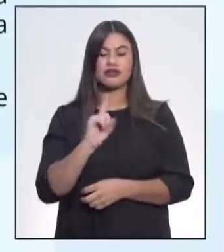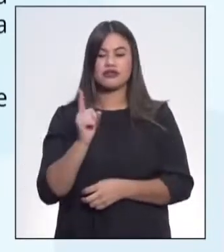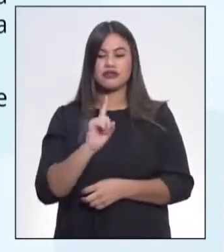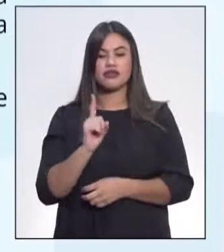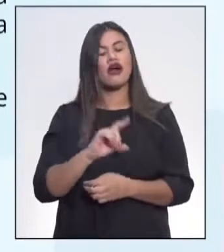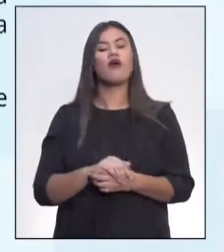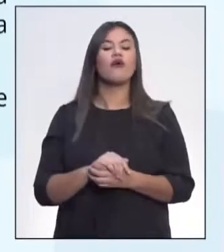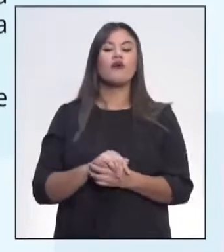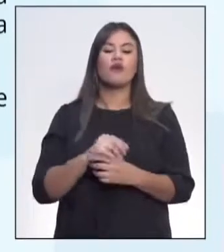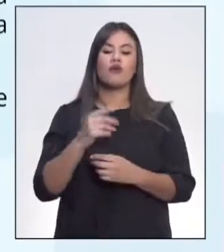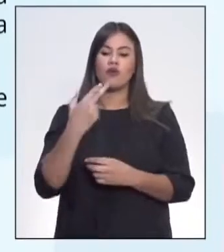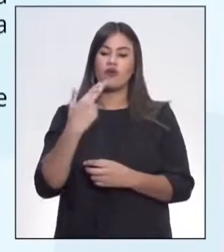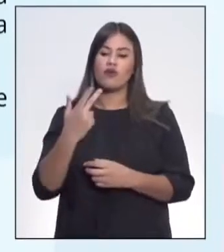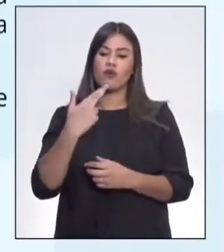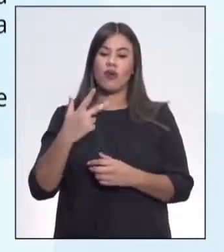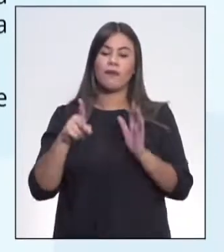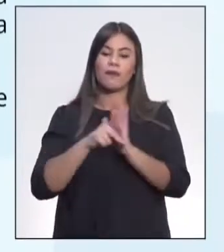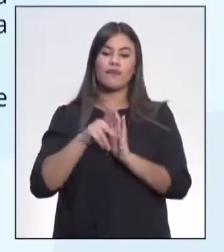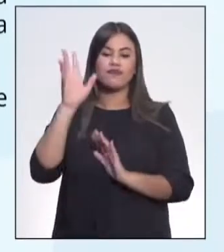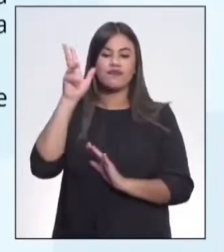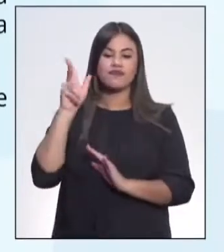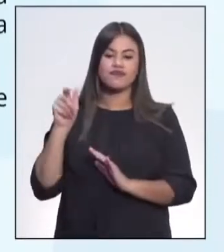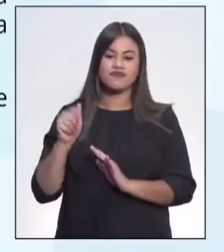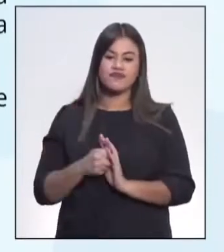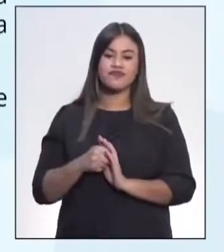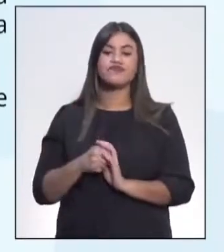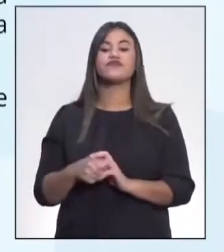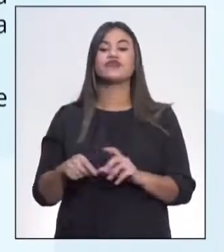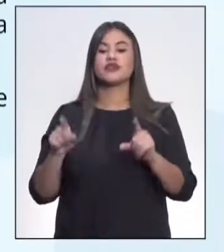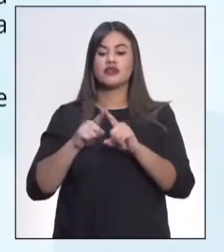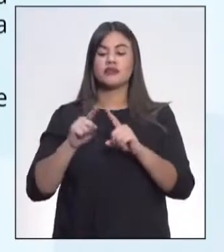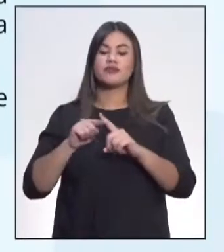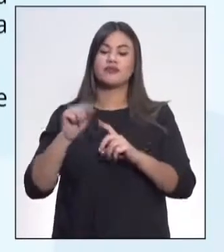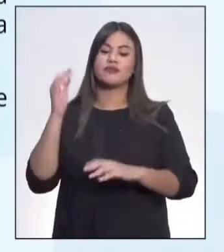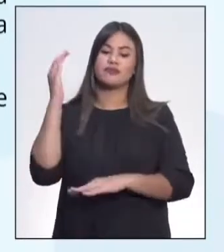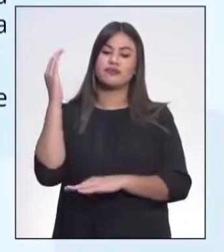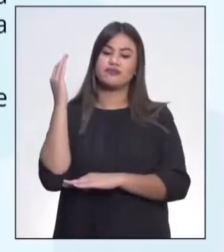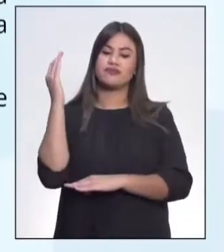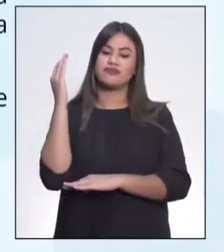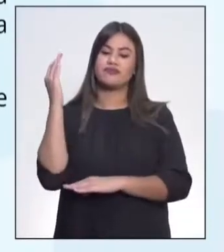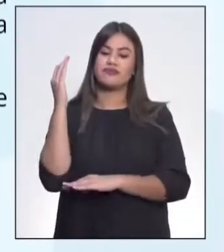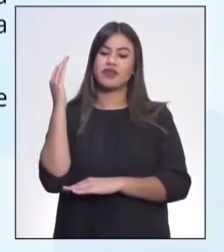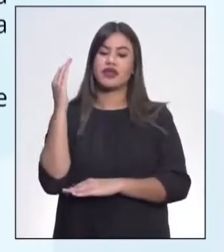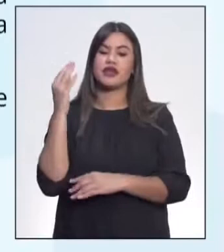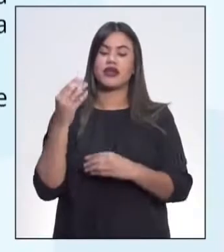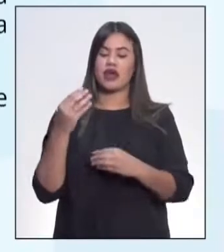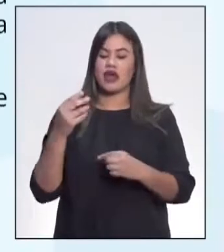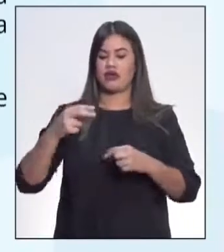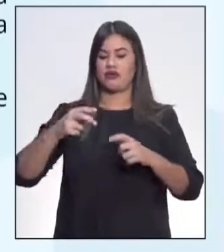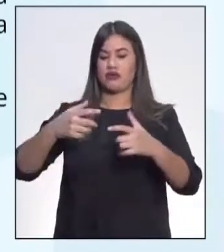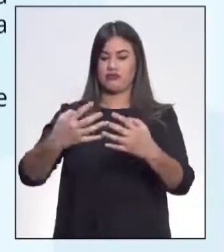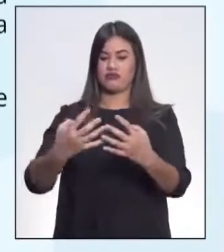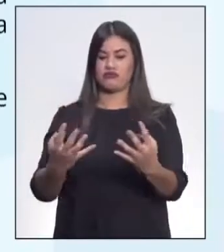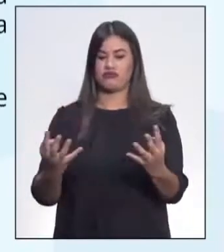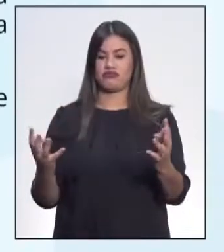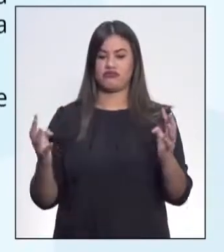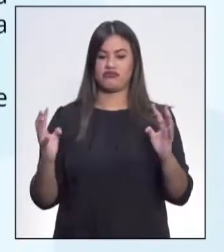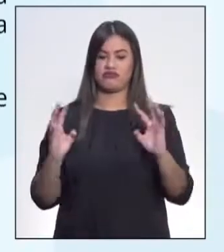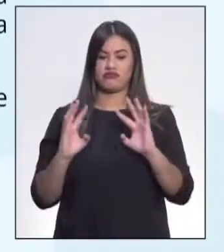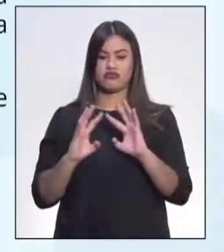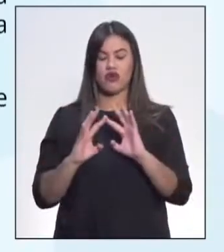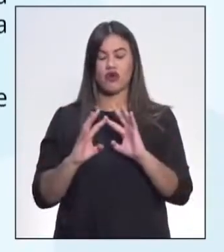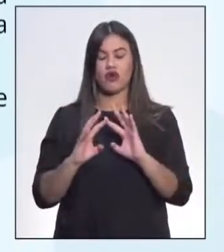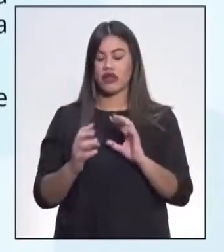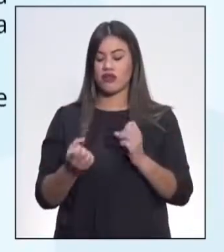com tochas de fogueiras que, às vezes, são acesas no meio da roda. O pessoal vai acendendo as fogueiras e dançam, tá